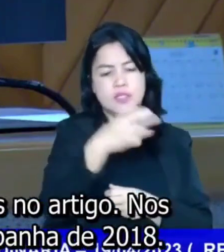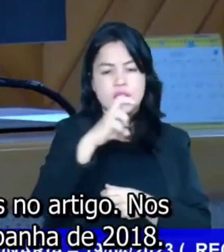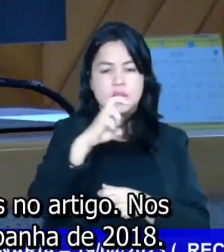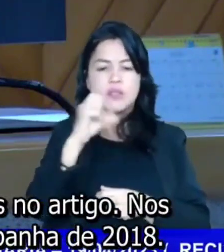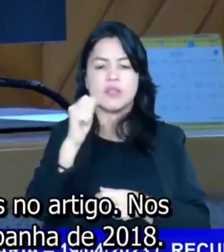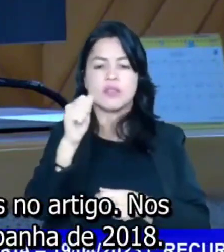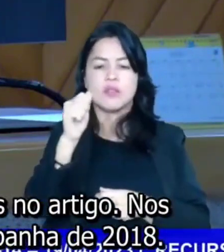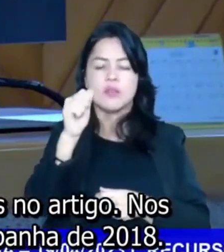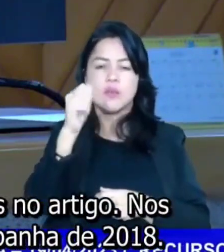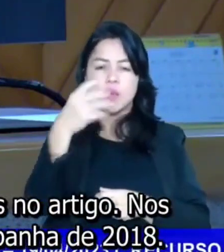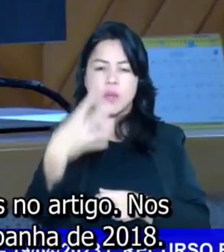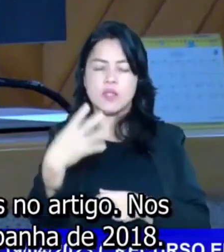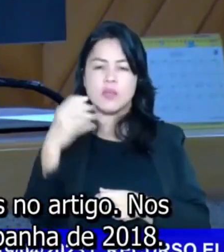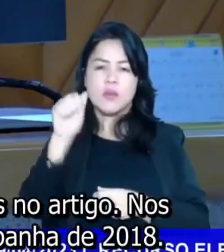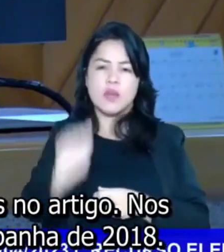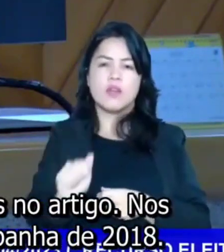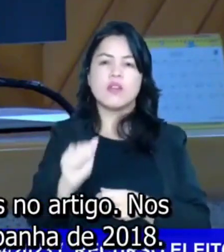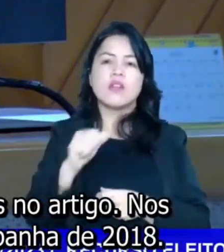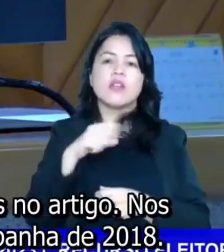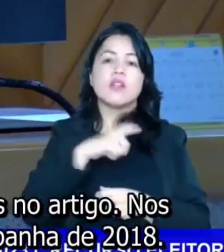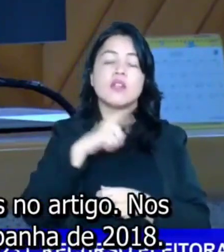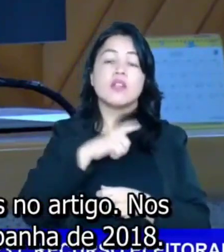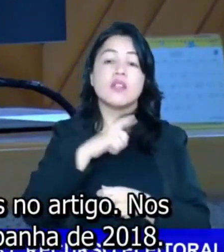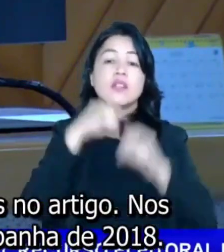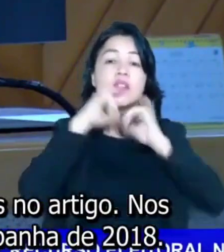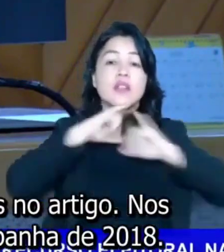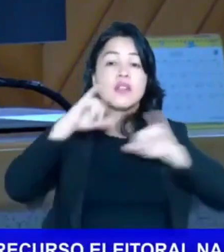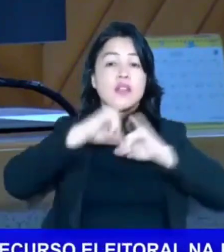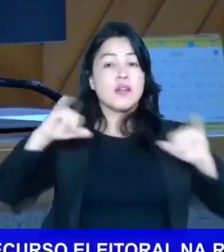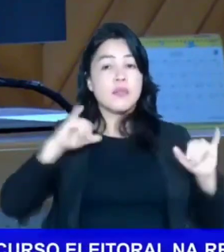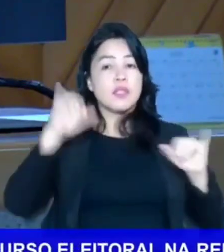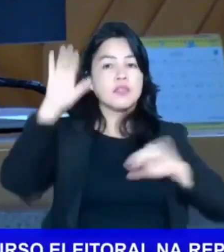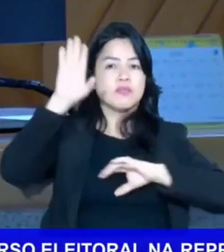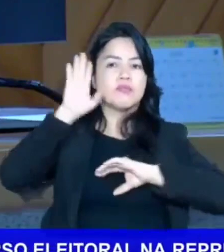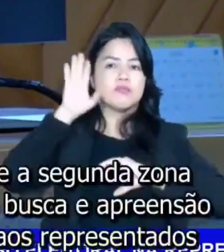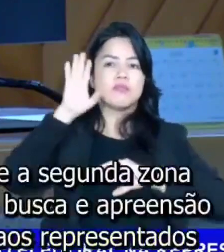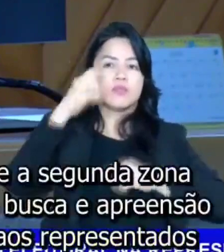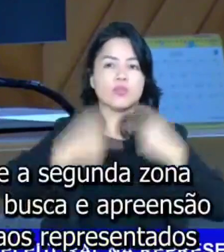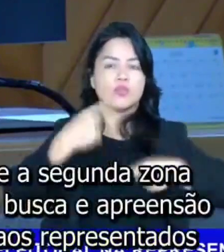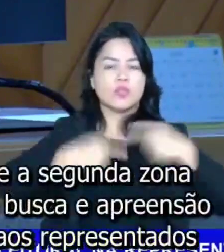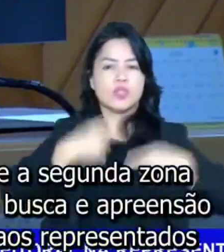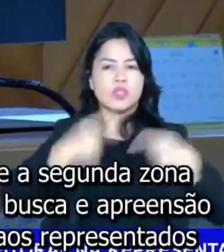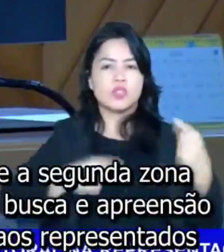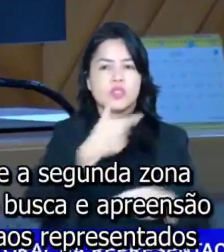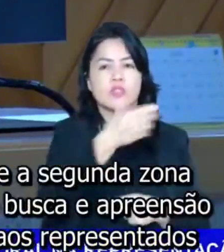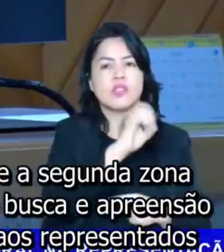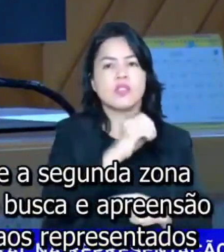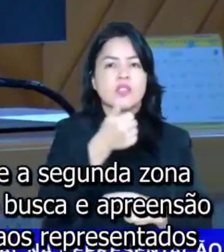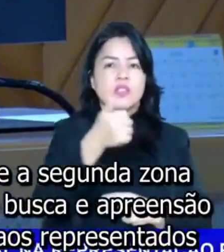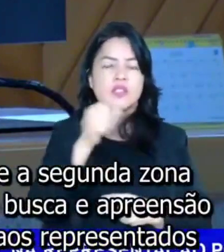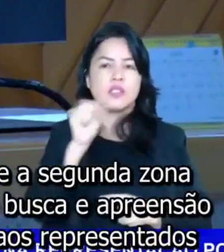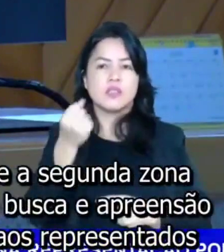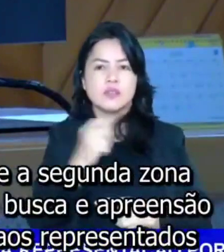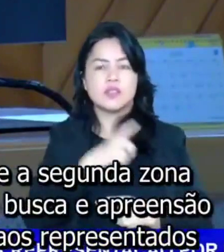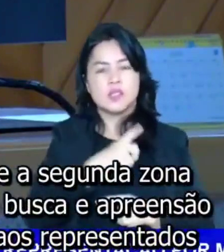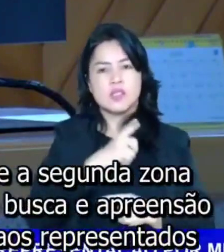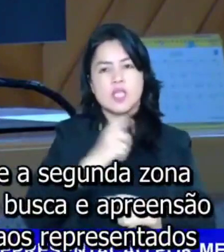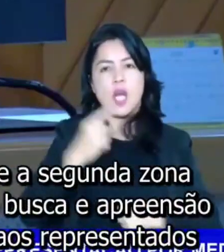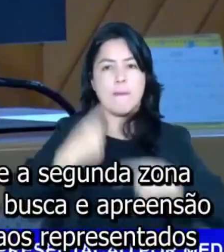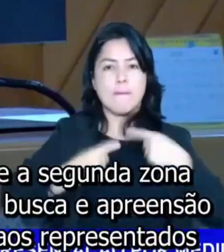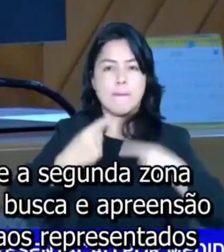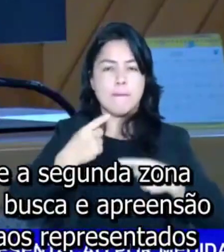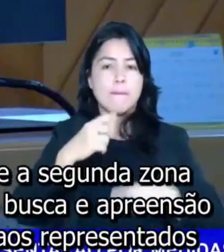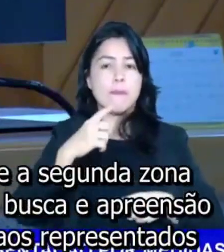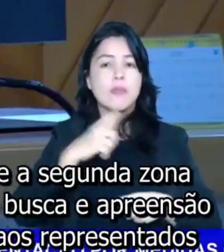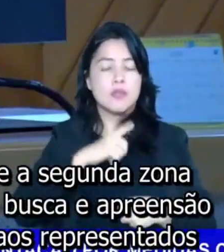Eleitoral durante a campanha de 2018. Narra o recorrente que a Polícia Federal postulou